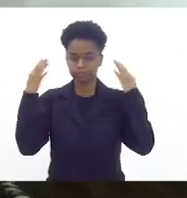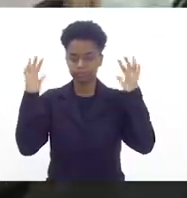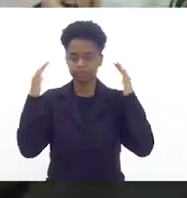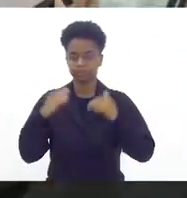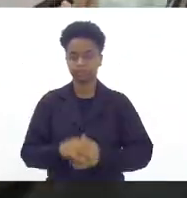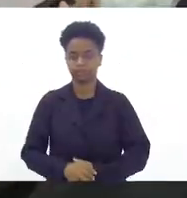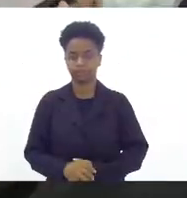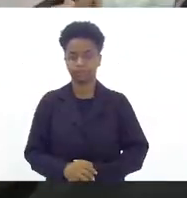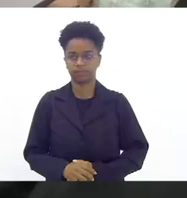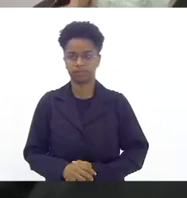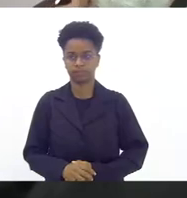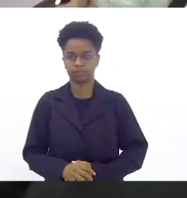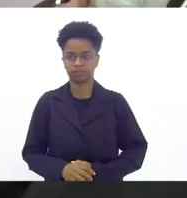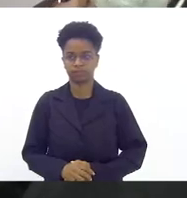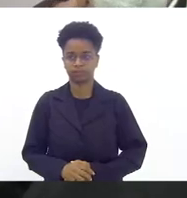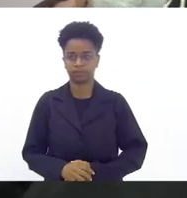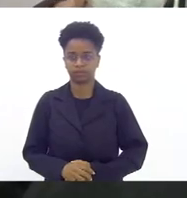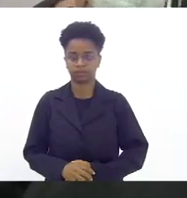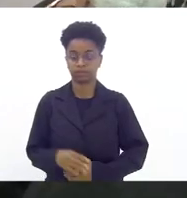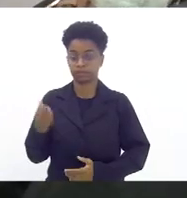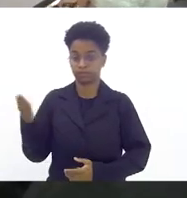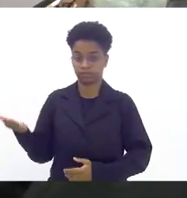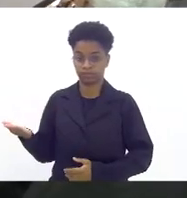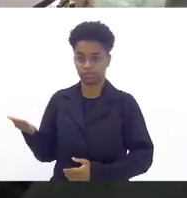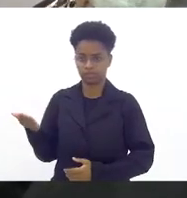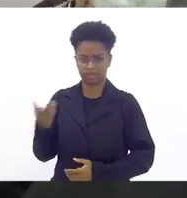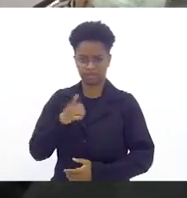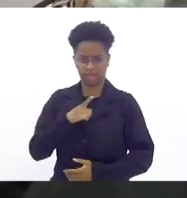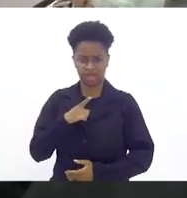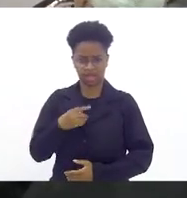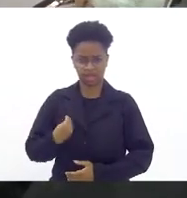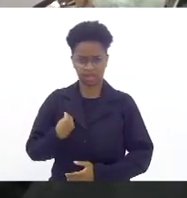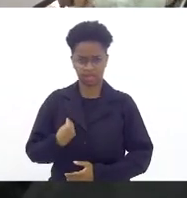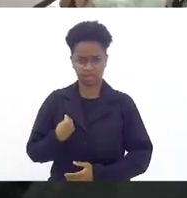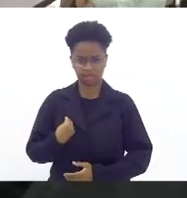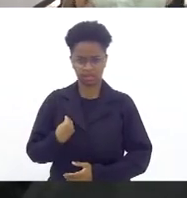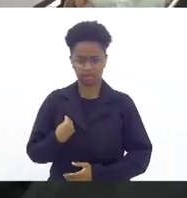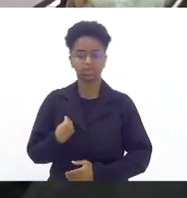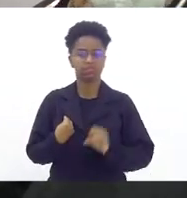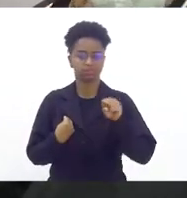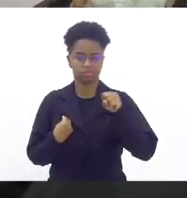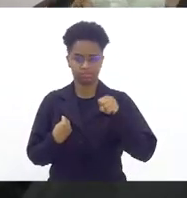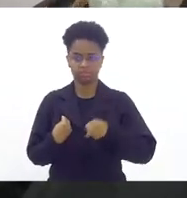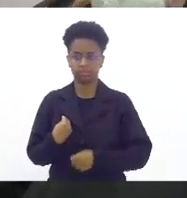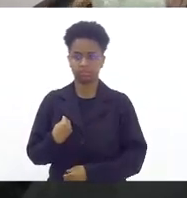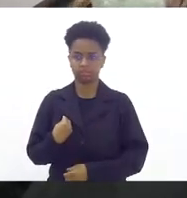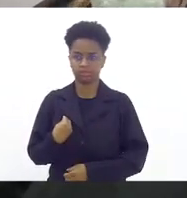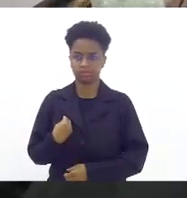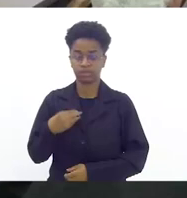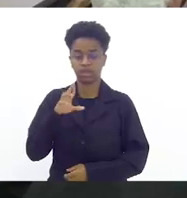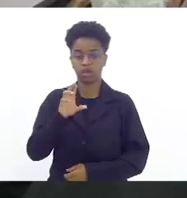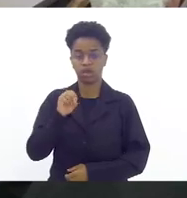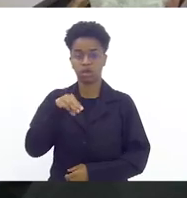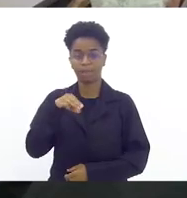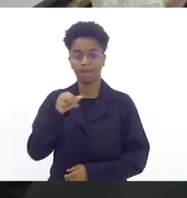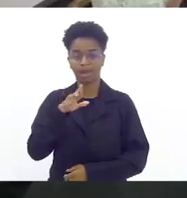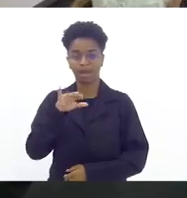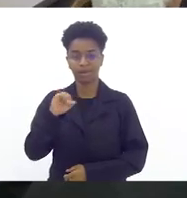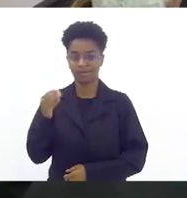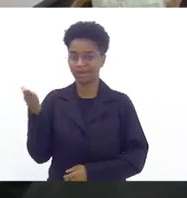Está aqui o nosso companheiro? Está, está ali. Vou fazer... lá ele, Romário Regis.